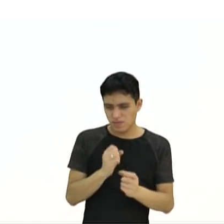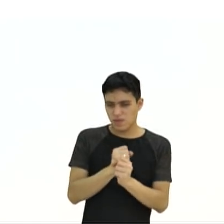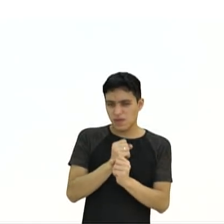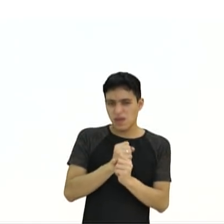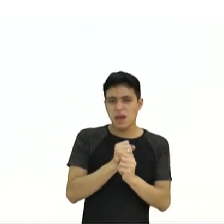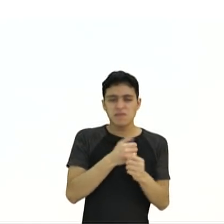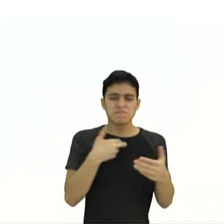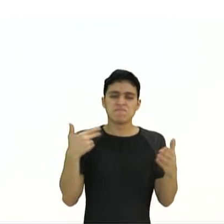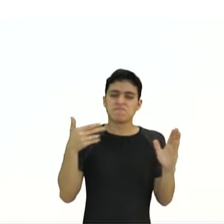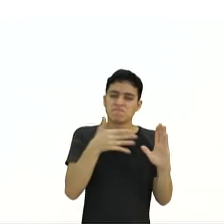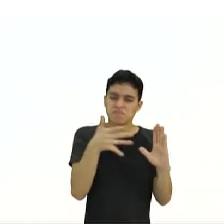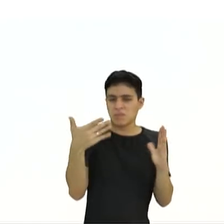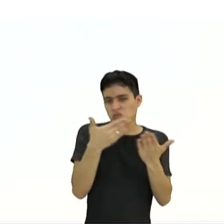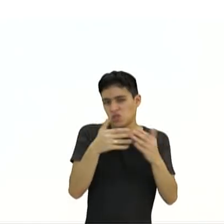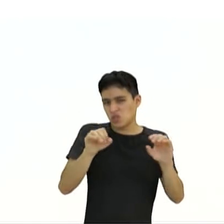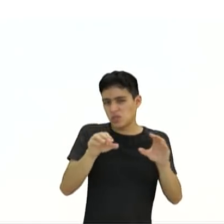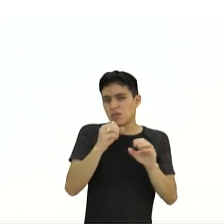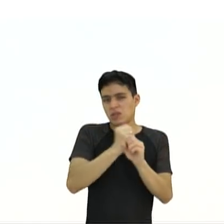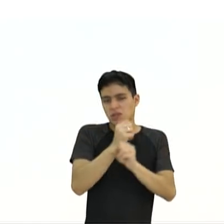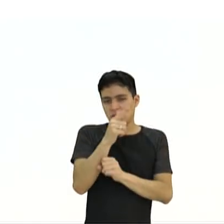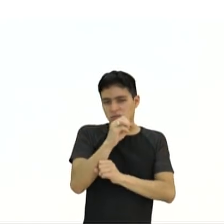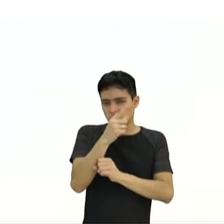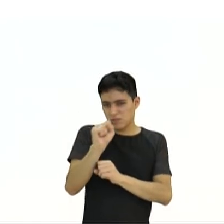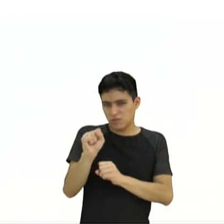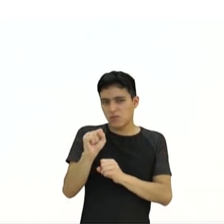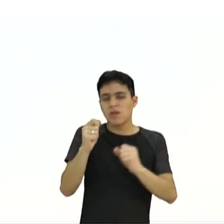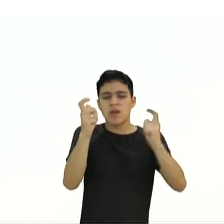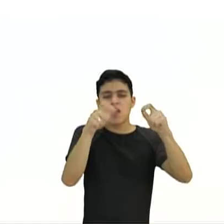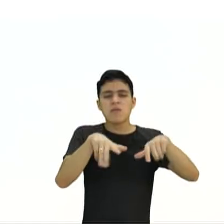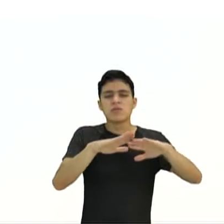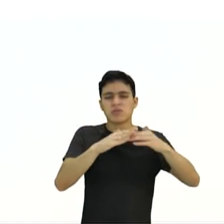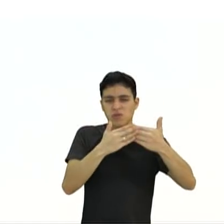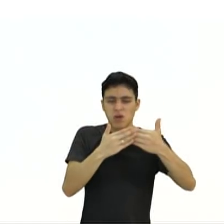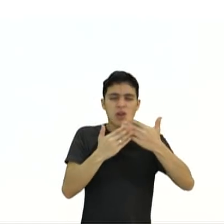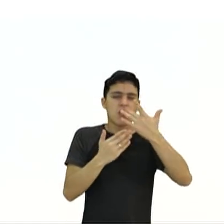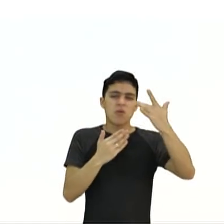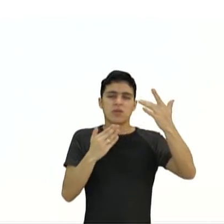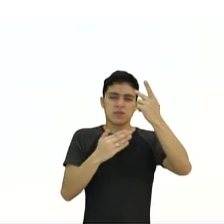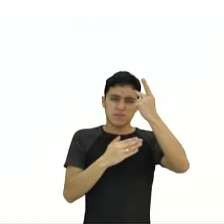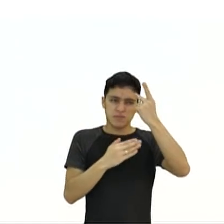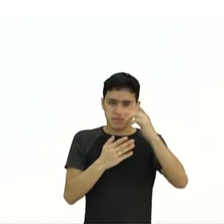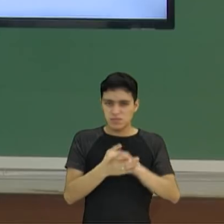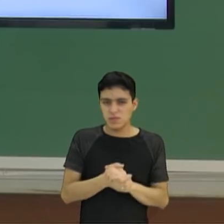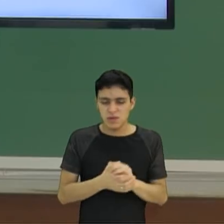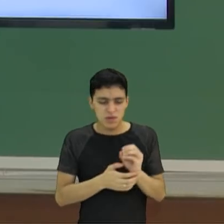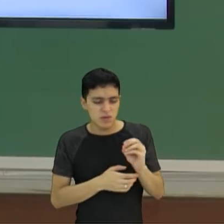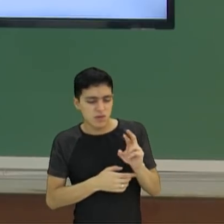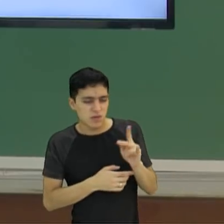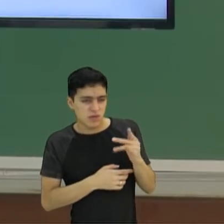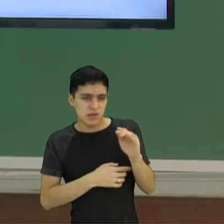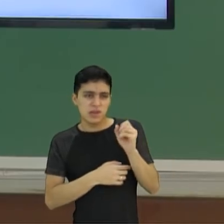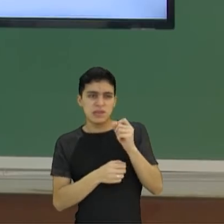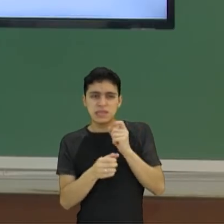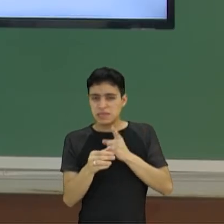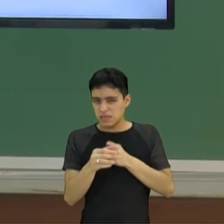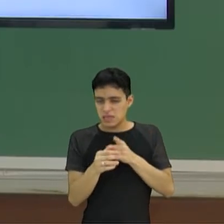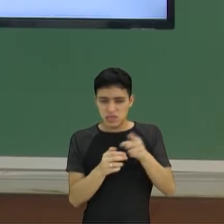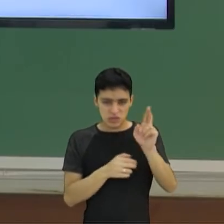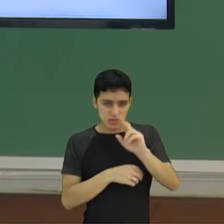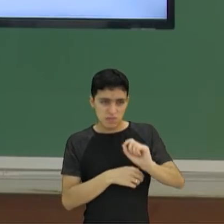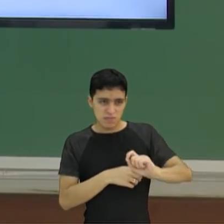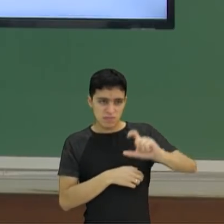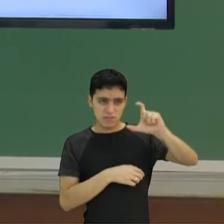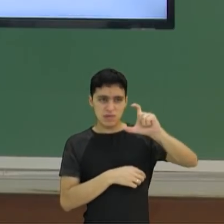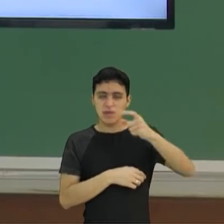de 2018. Onde? Em uma escola em Ourinhos, São Paulo. Ourinhos, nome de cidade, hein? Letra maiúscula.